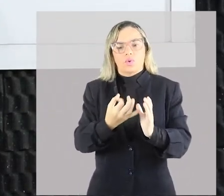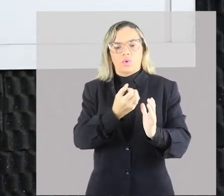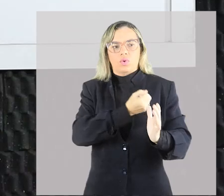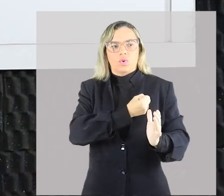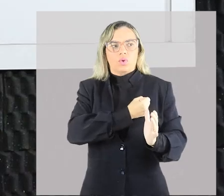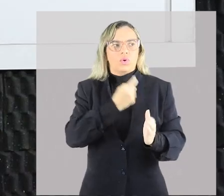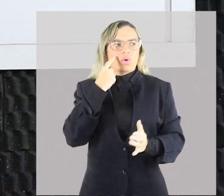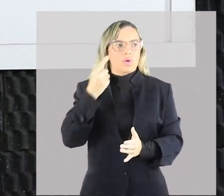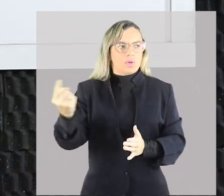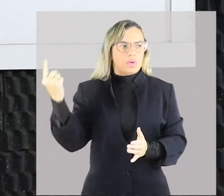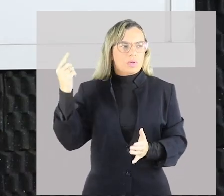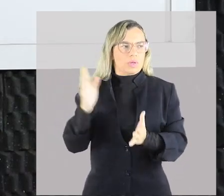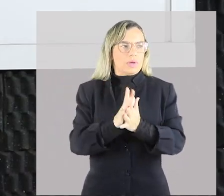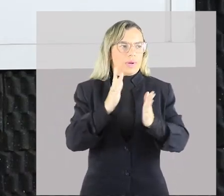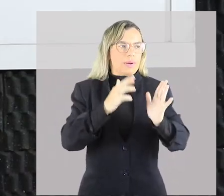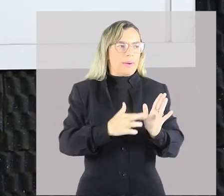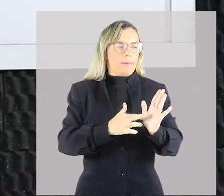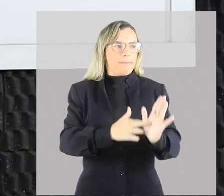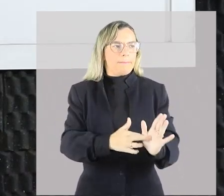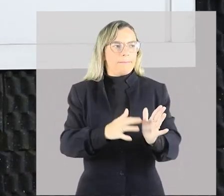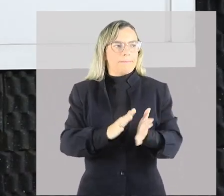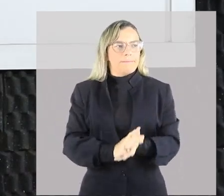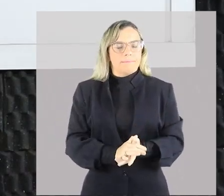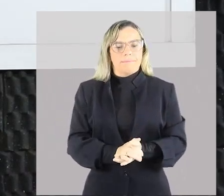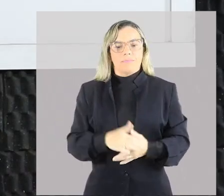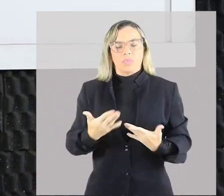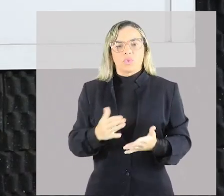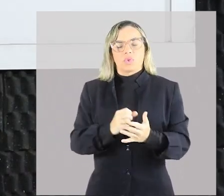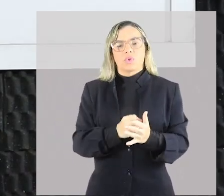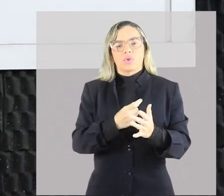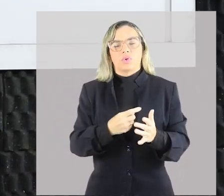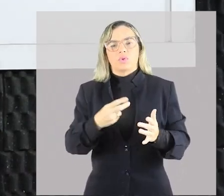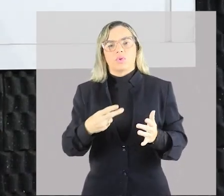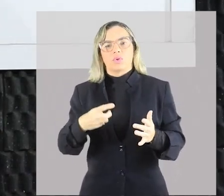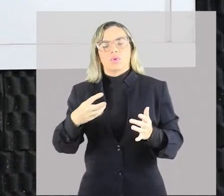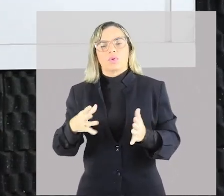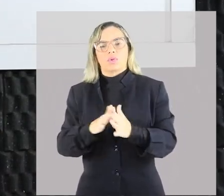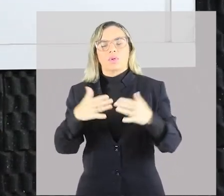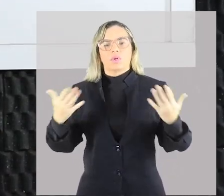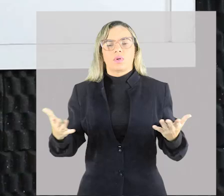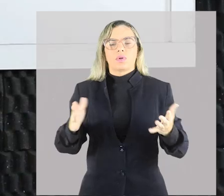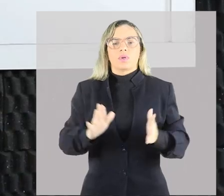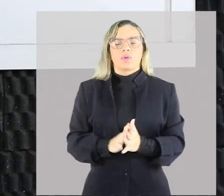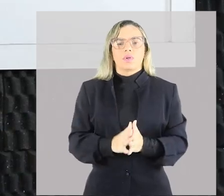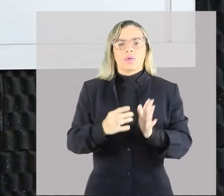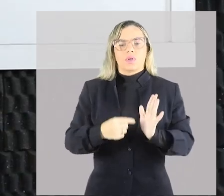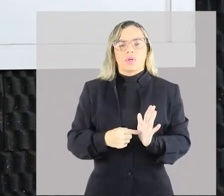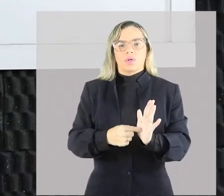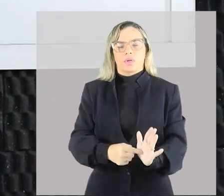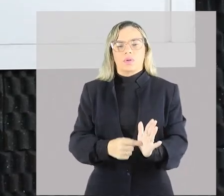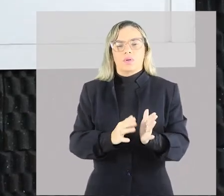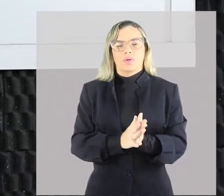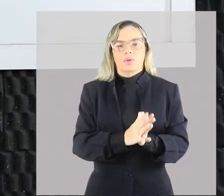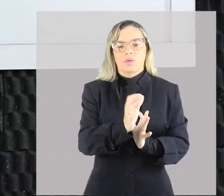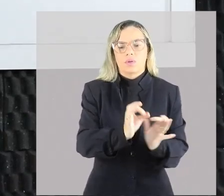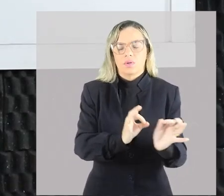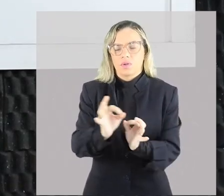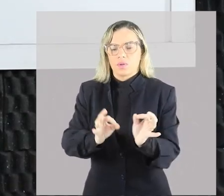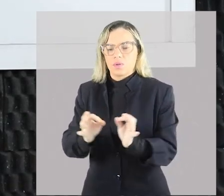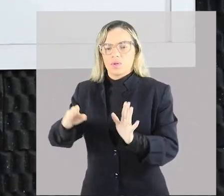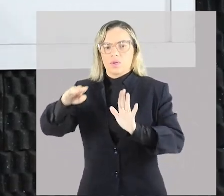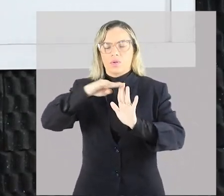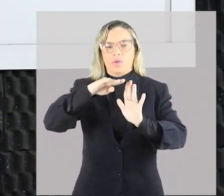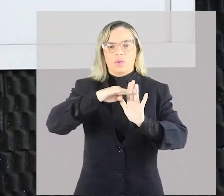vocês aqui. Uma representação por enumeração. Como é isso? Quando você lista os elementos